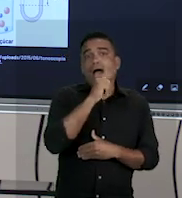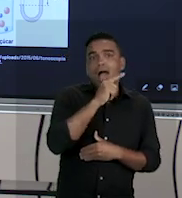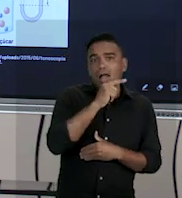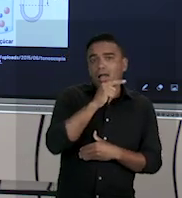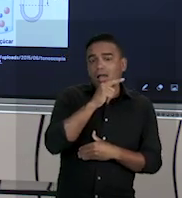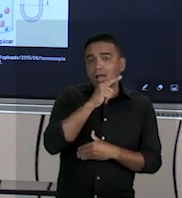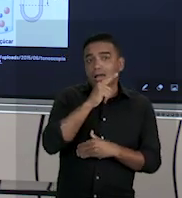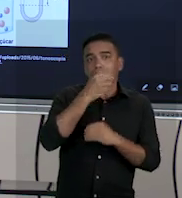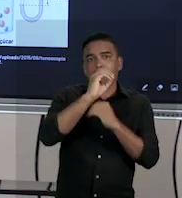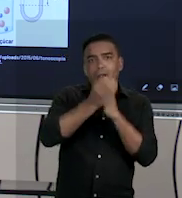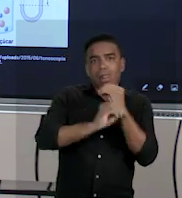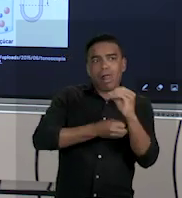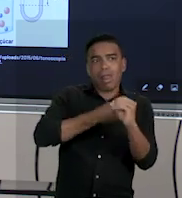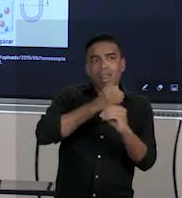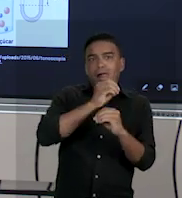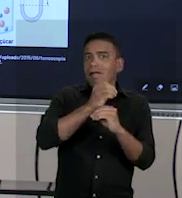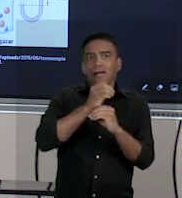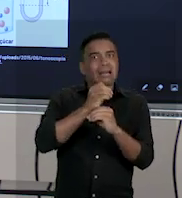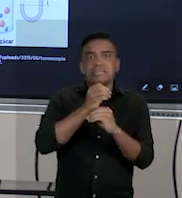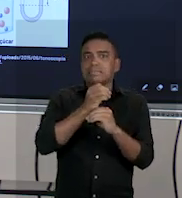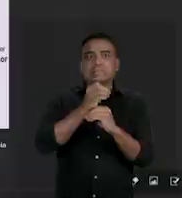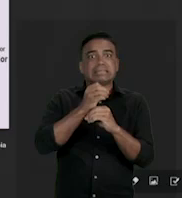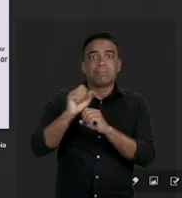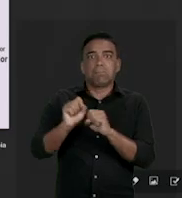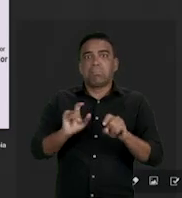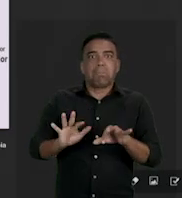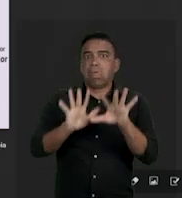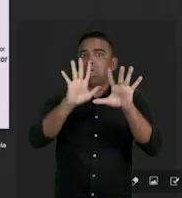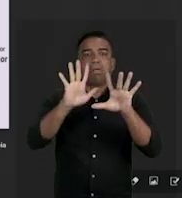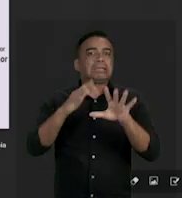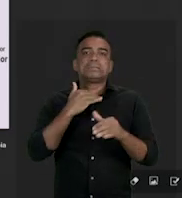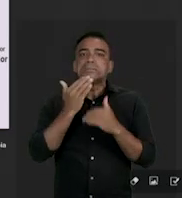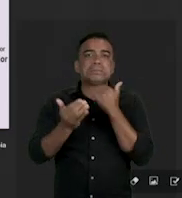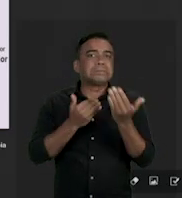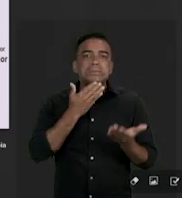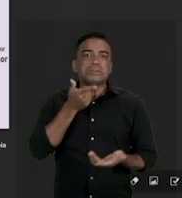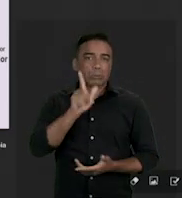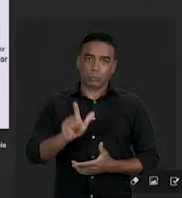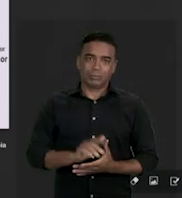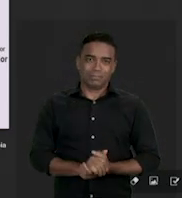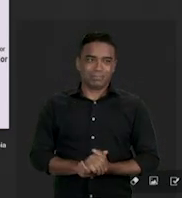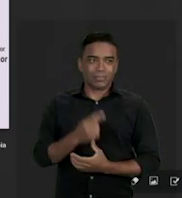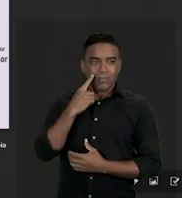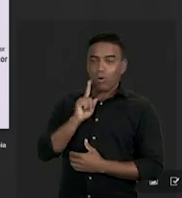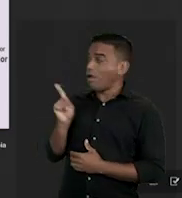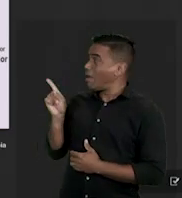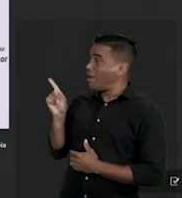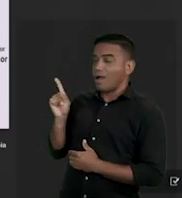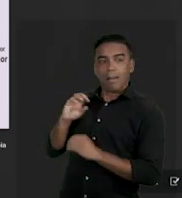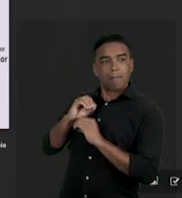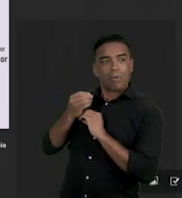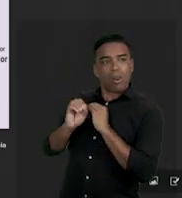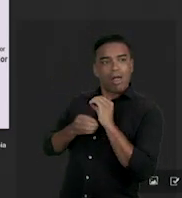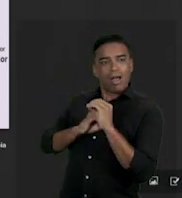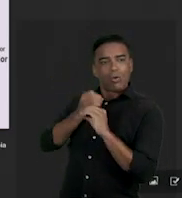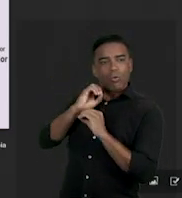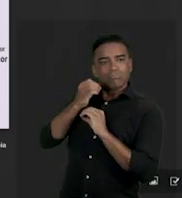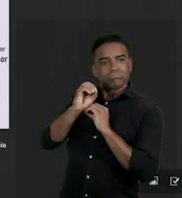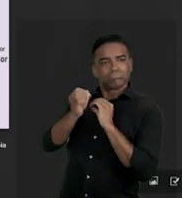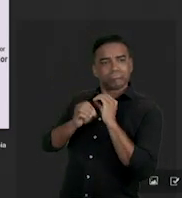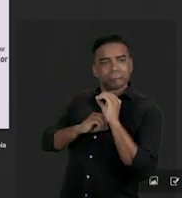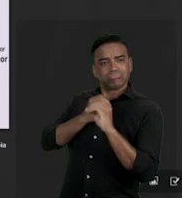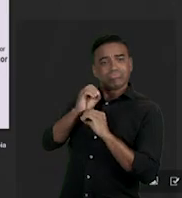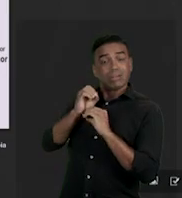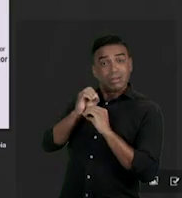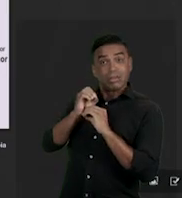mais disponíveis para passar para o estado de vapor. Essa moléculazinha que está interagindo aqui, ó, se ela está